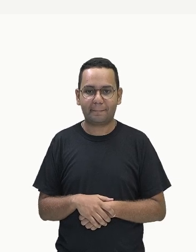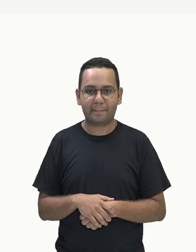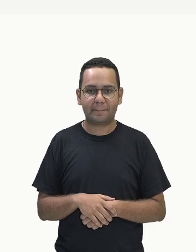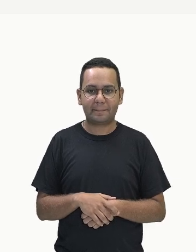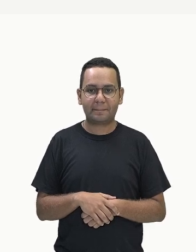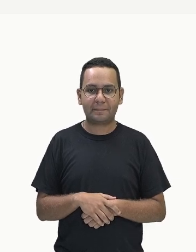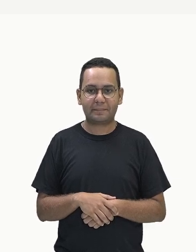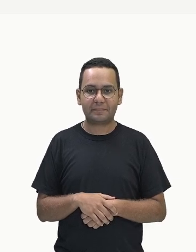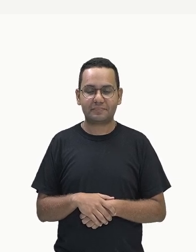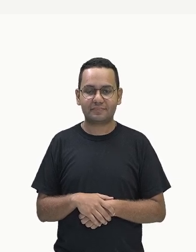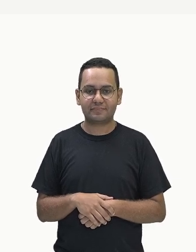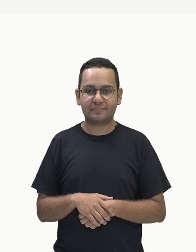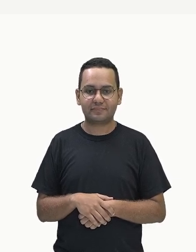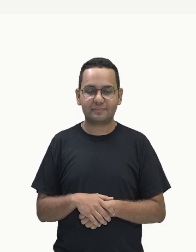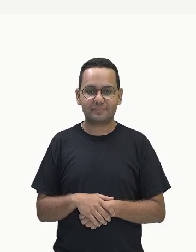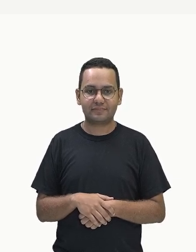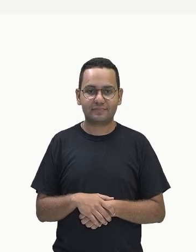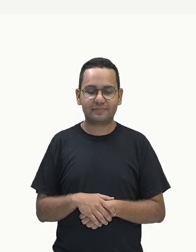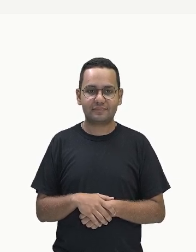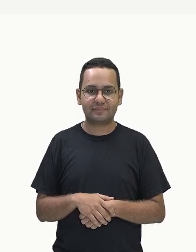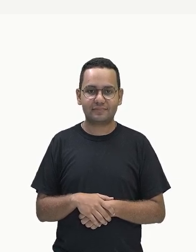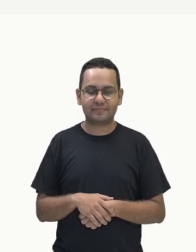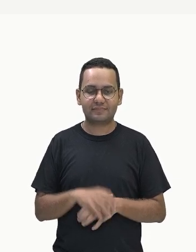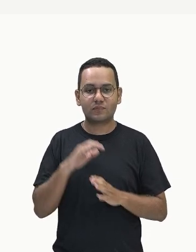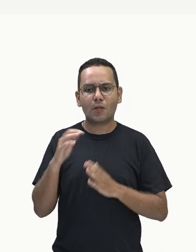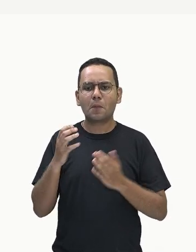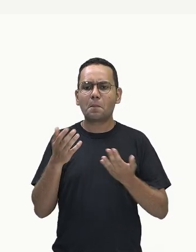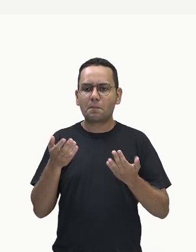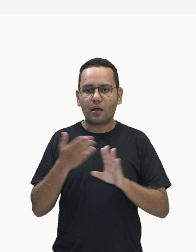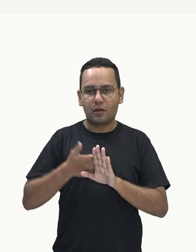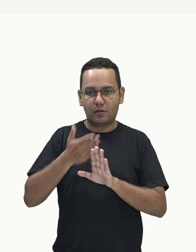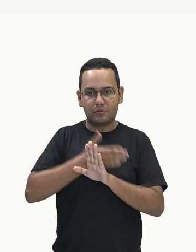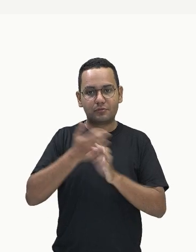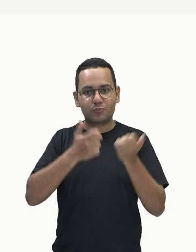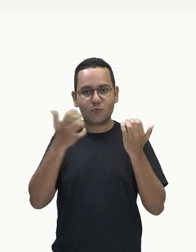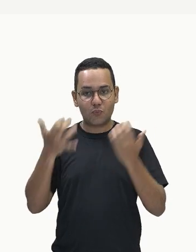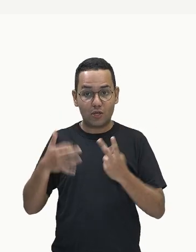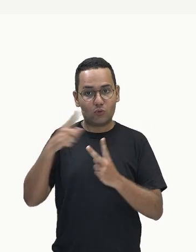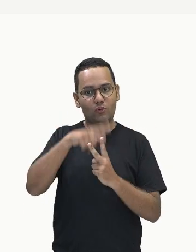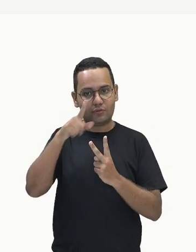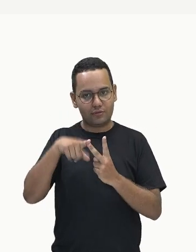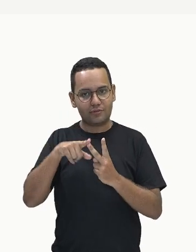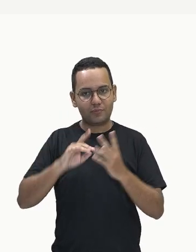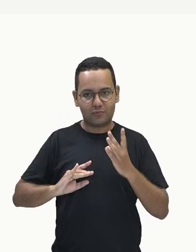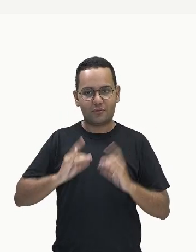Bem, ainda há pouco eu mencionei dois hormônios.